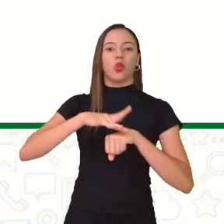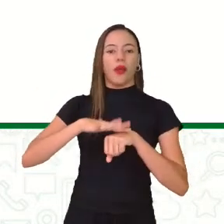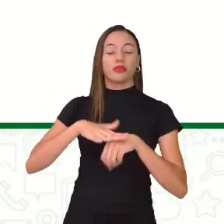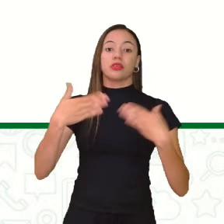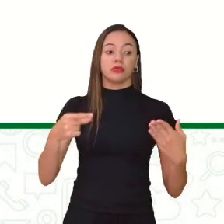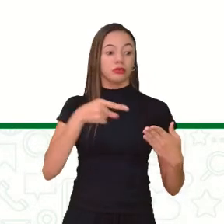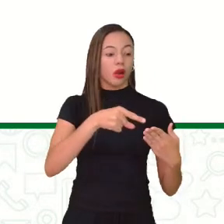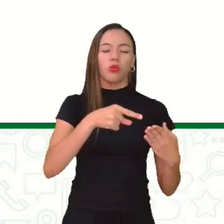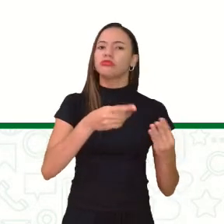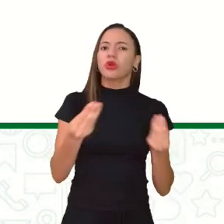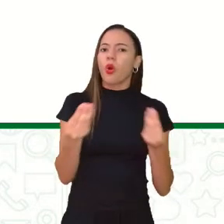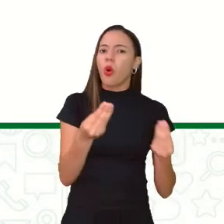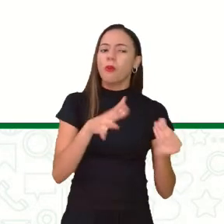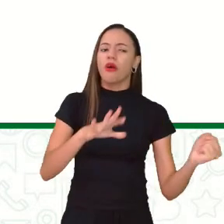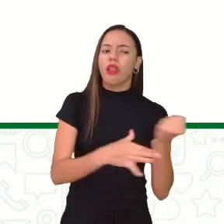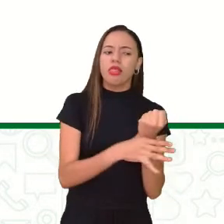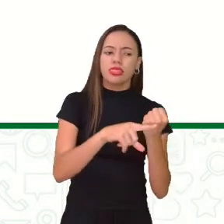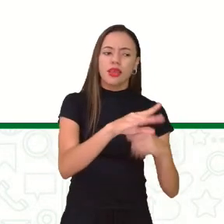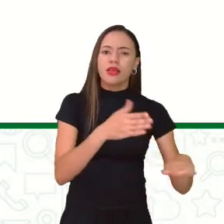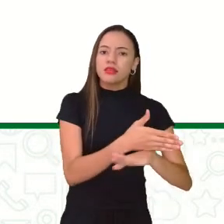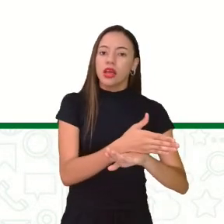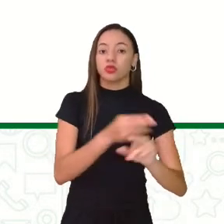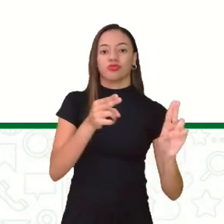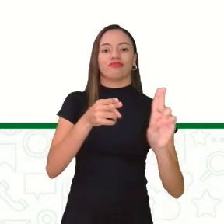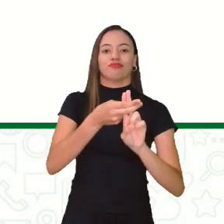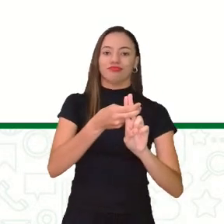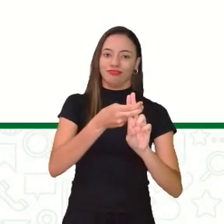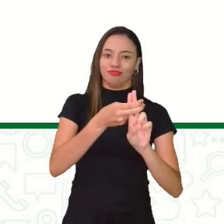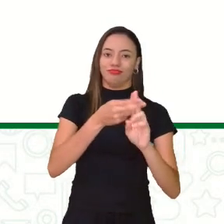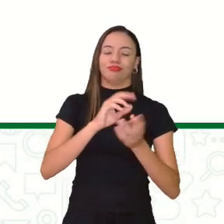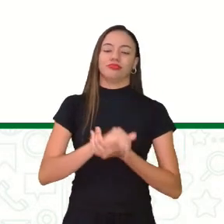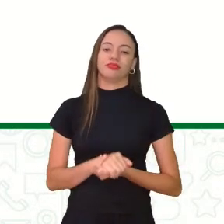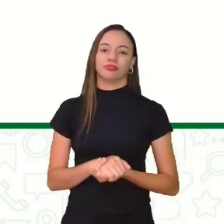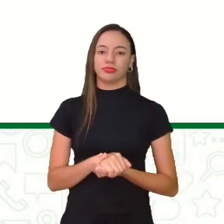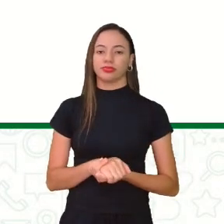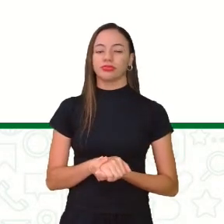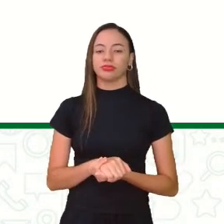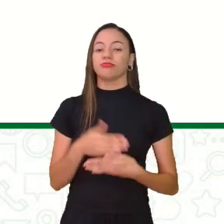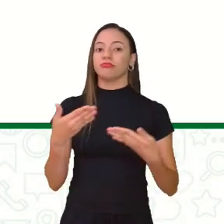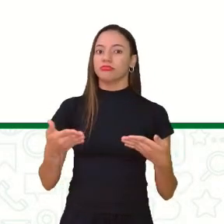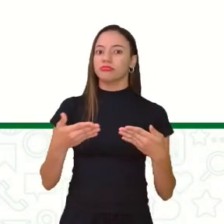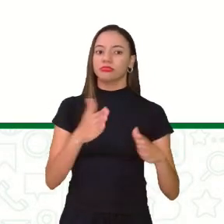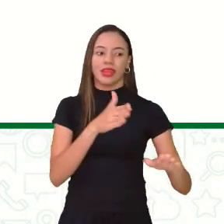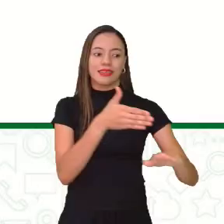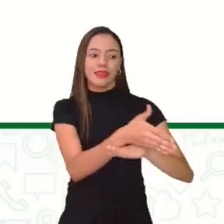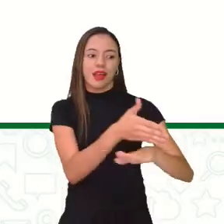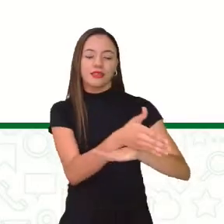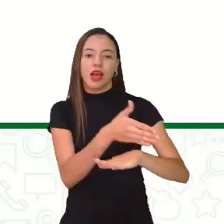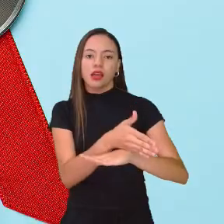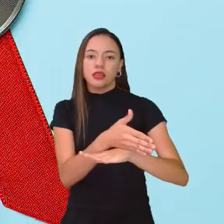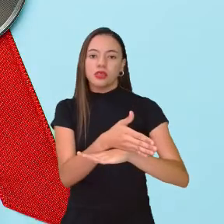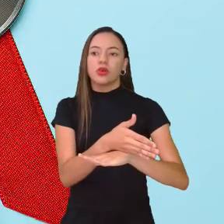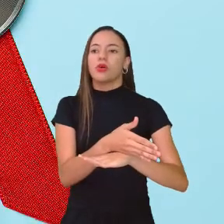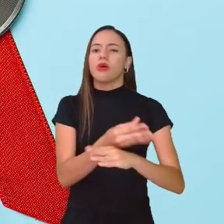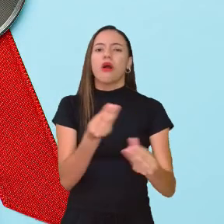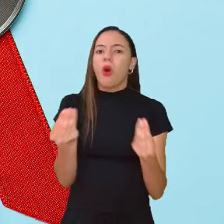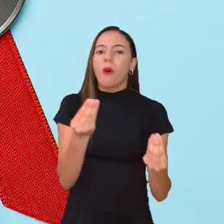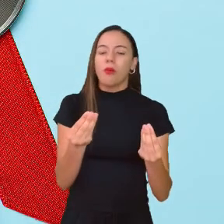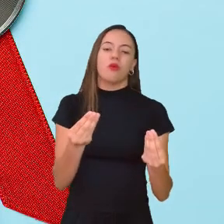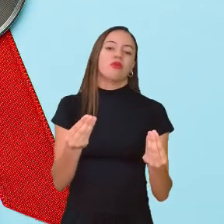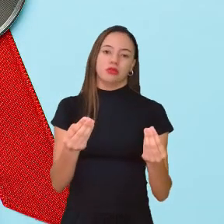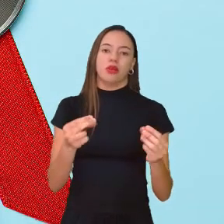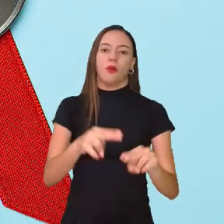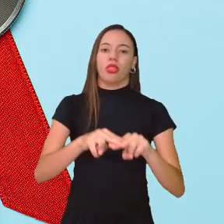E tudo isso que se pode ter acesso, a gente vem através do nosso Ministério da Saúde.